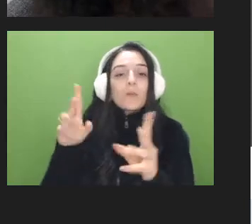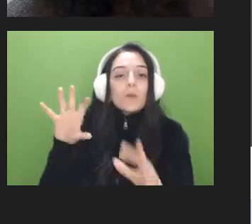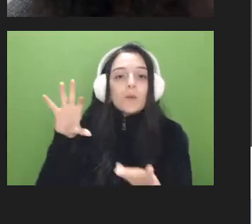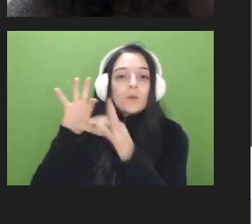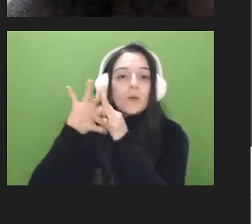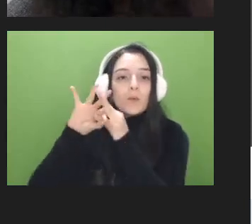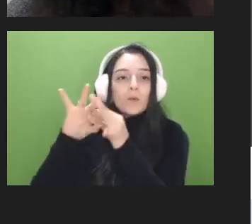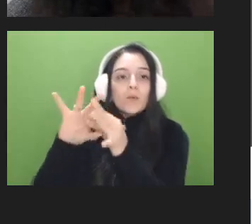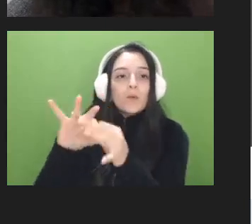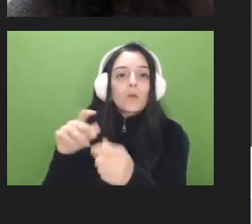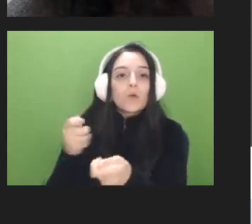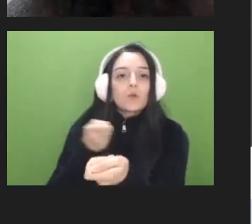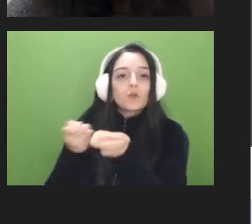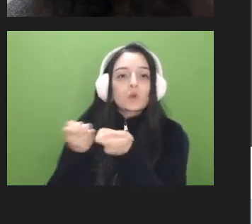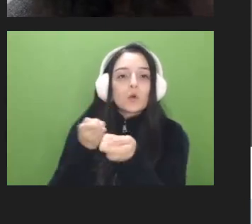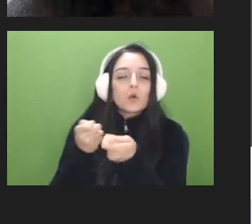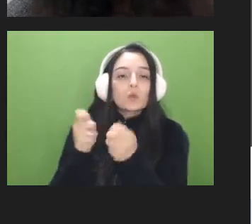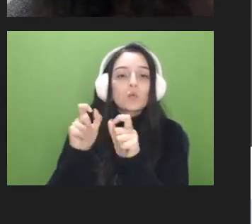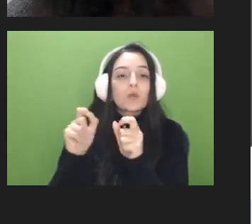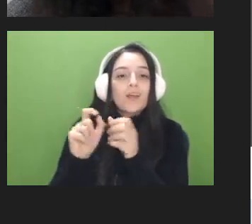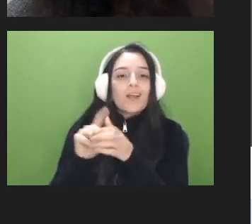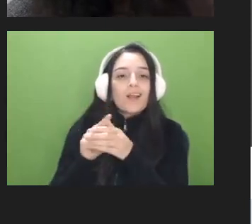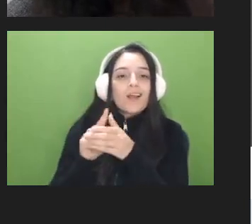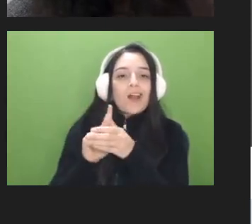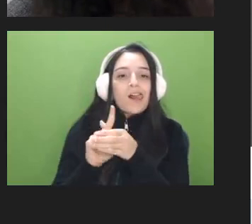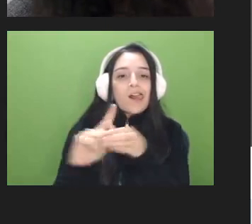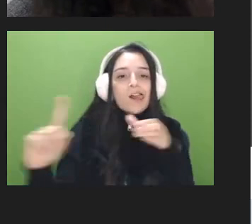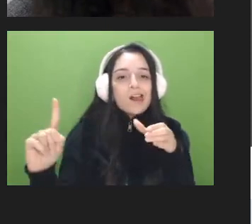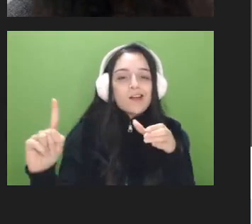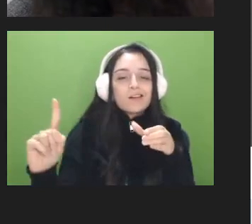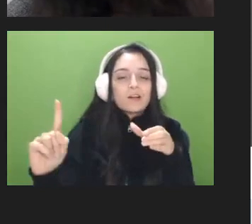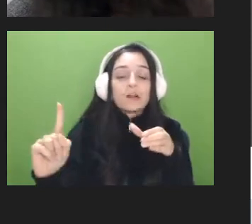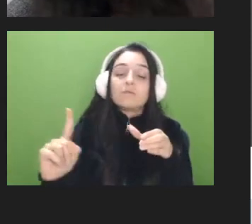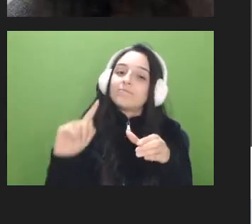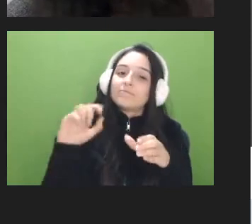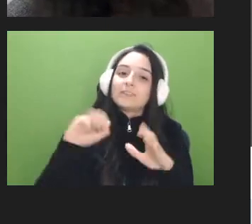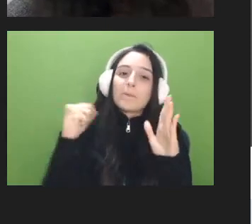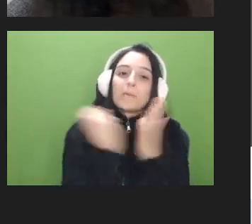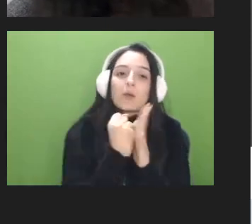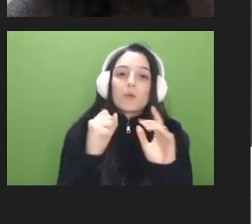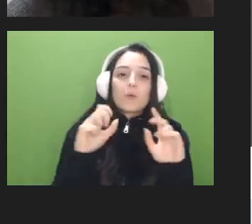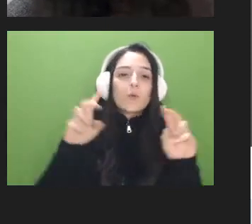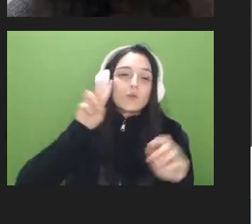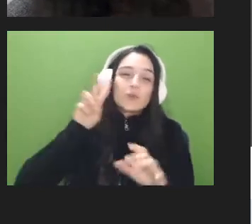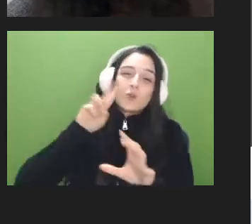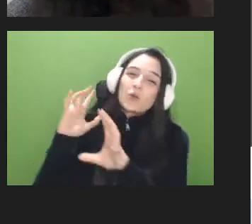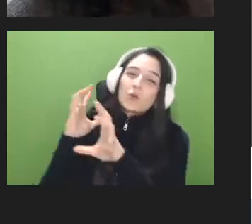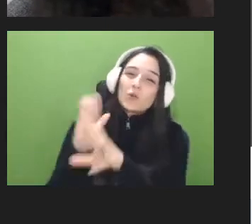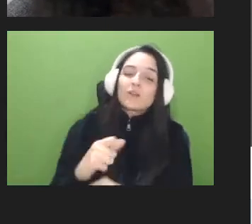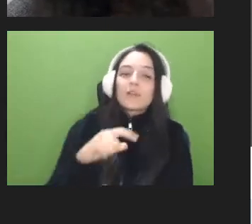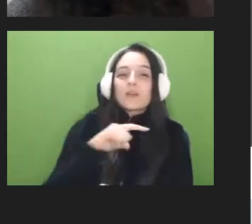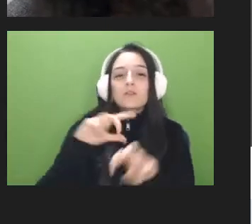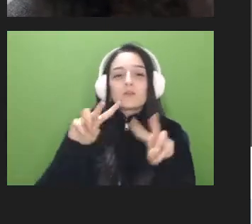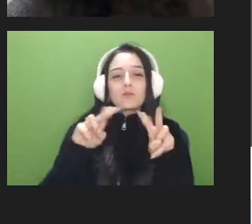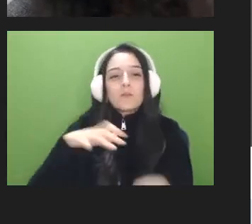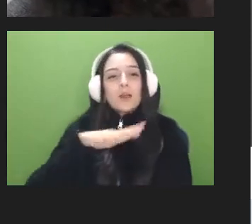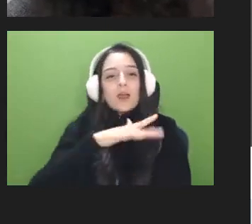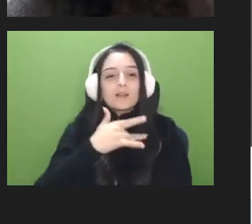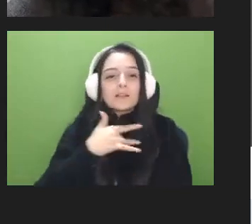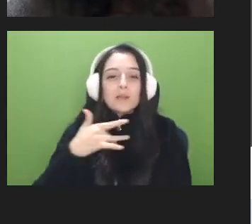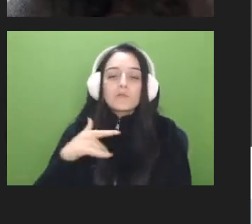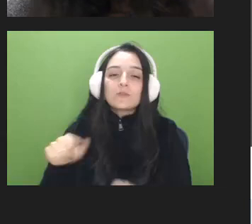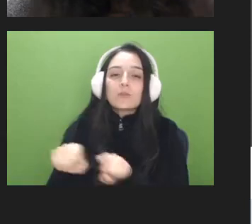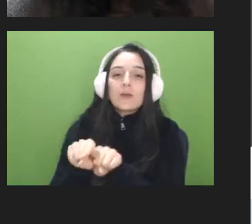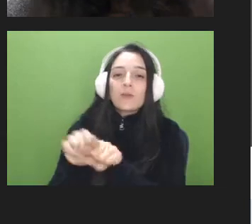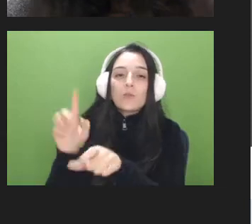exclusão, que historicamente marcou sobretudo as instituições de saúde e as práticas de cuidado à pessoa com deficiência.